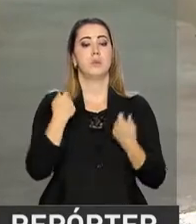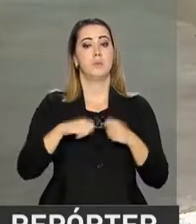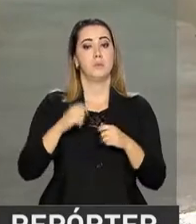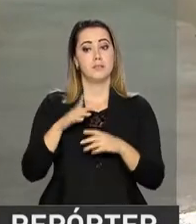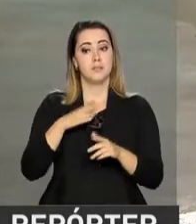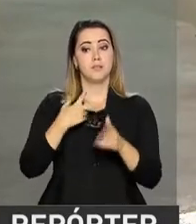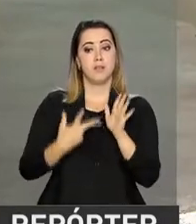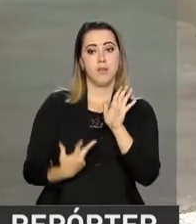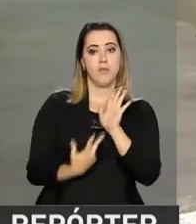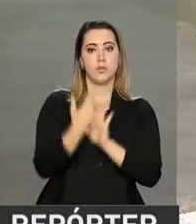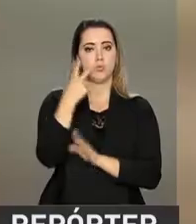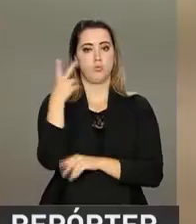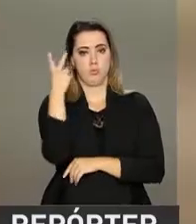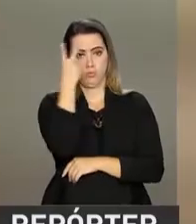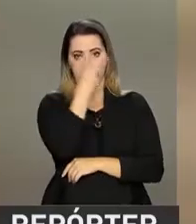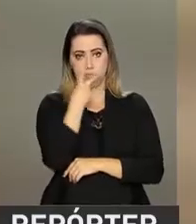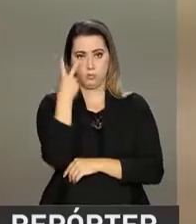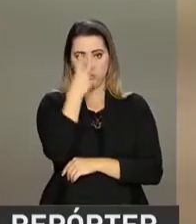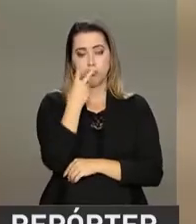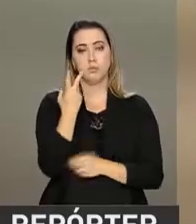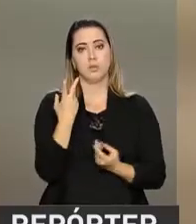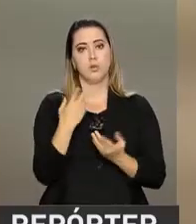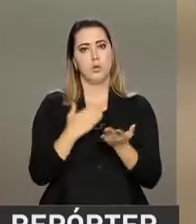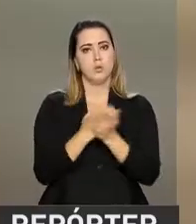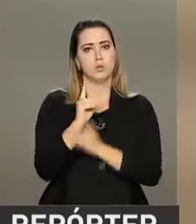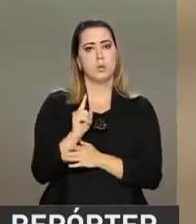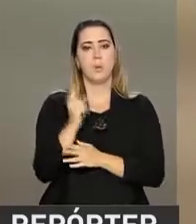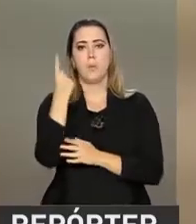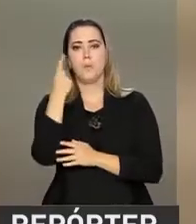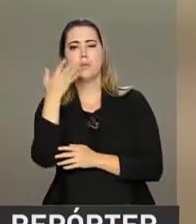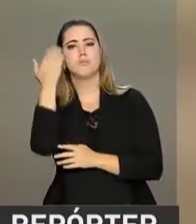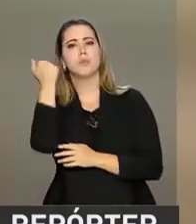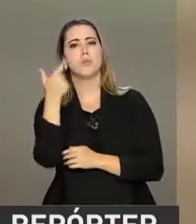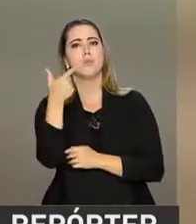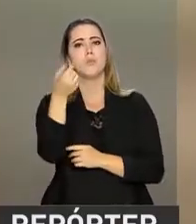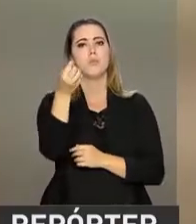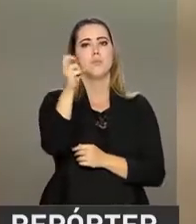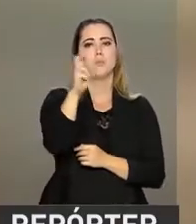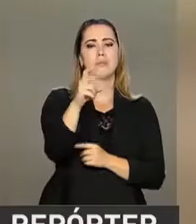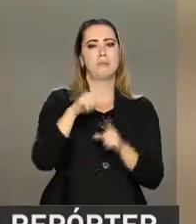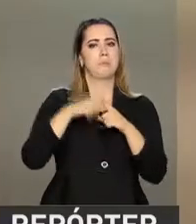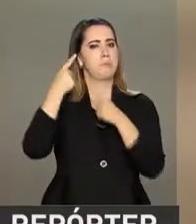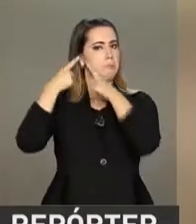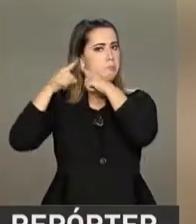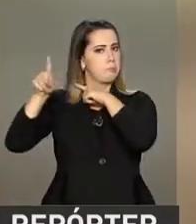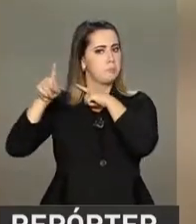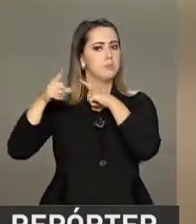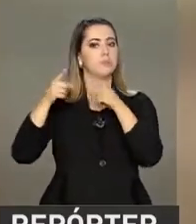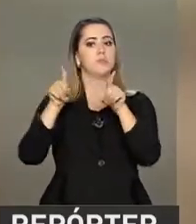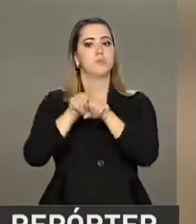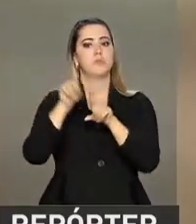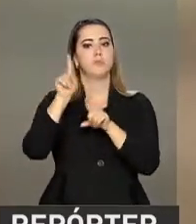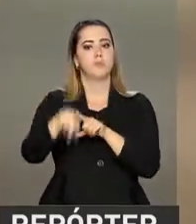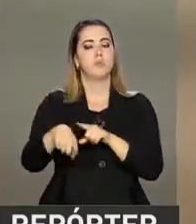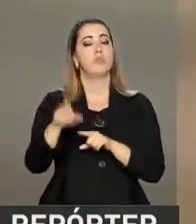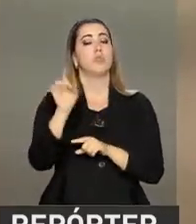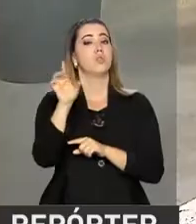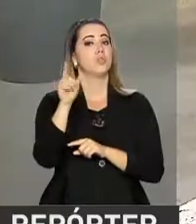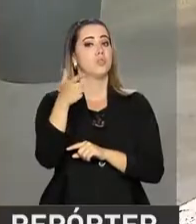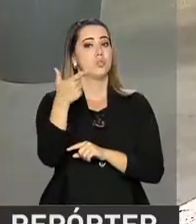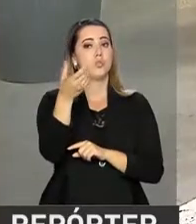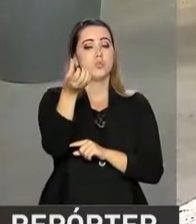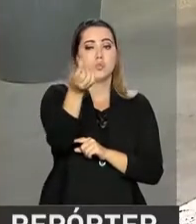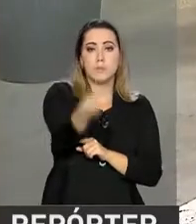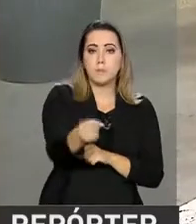de um transplante de córnea. Conseguiu o primeiro em 2015, porém houve rejeição. Só em 2016,